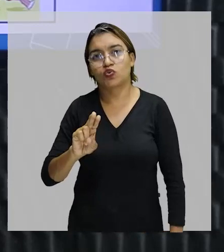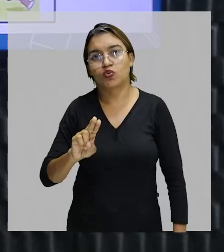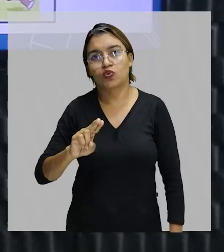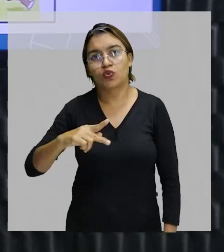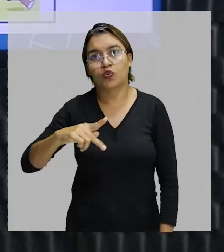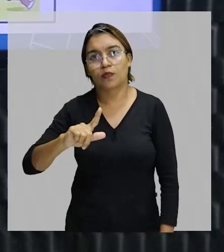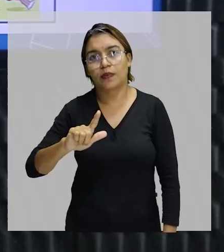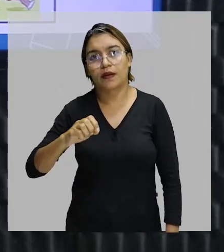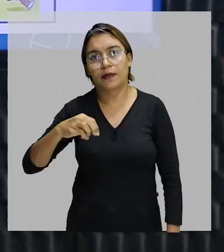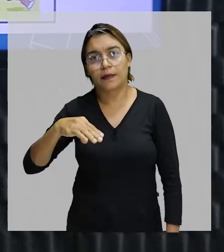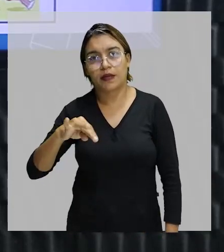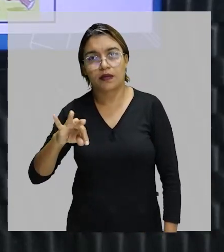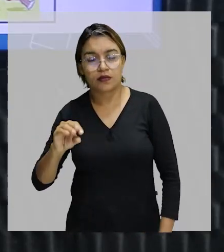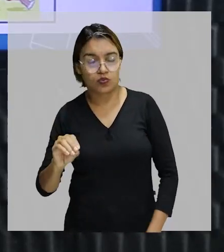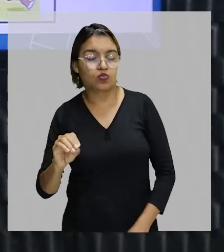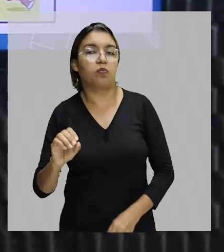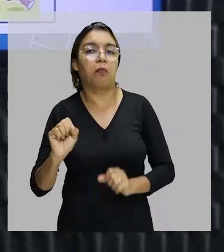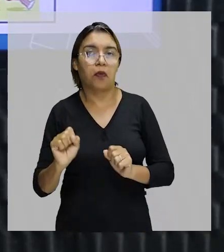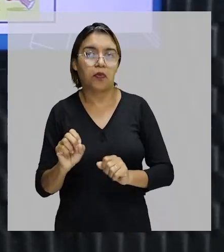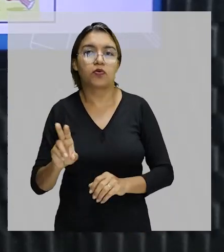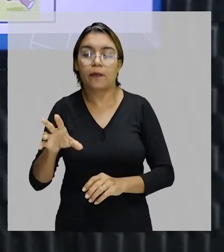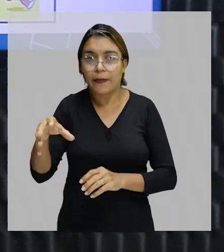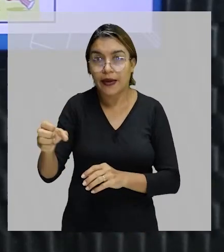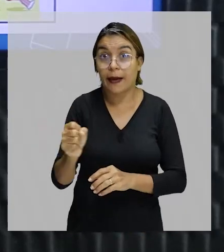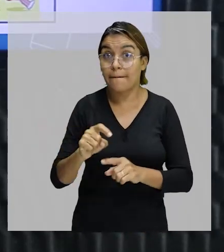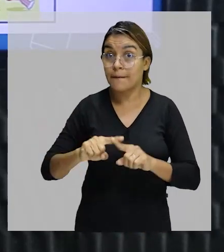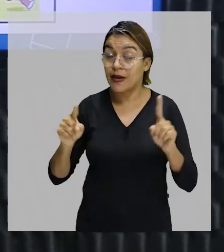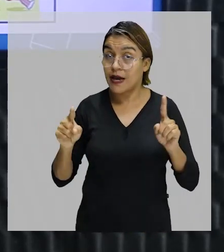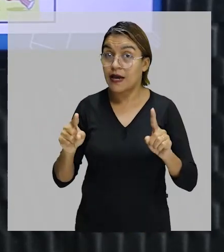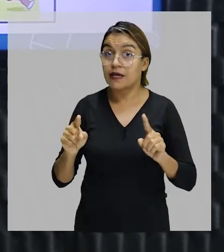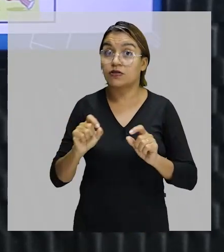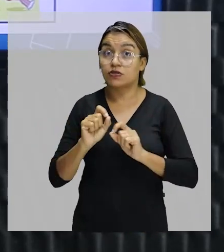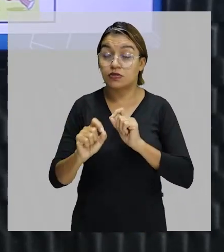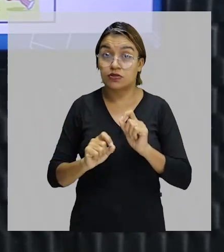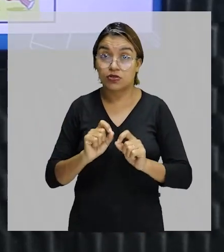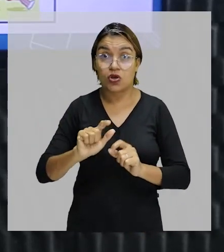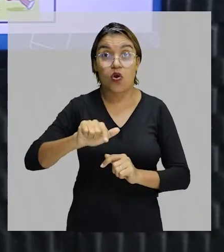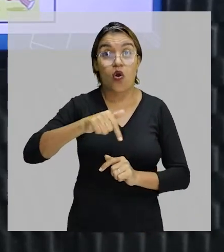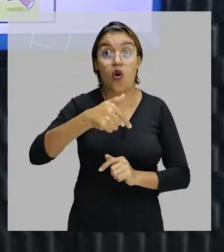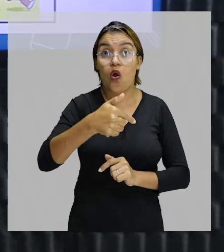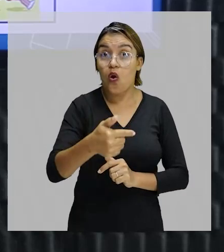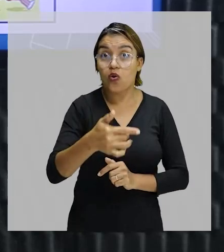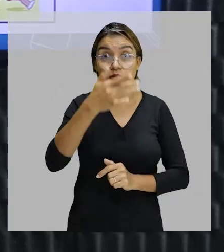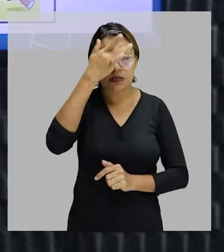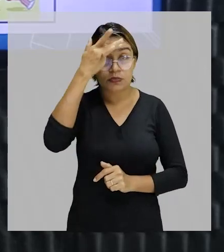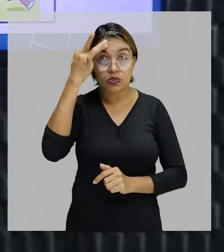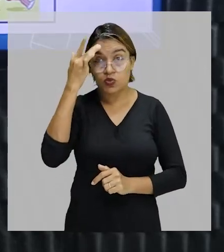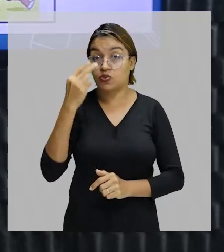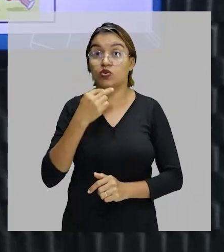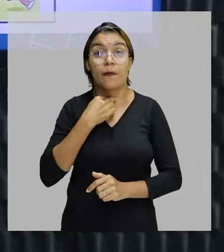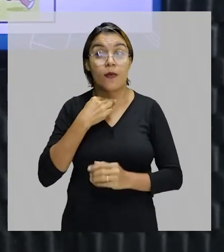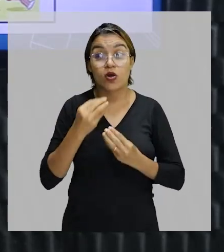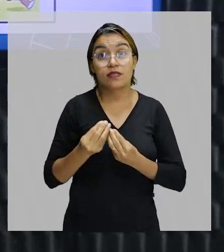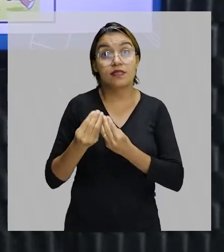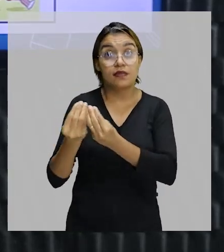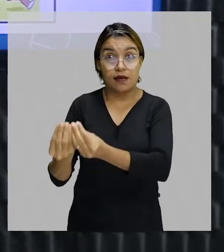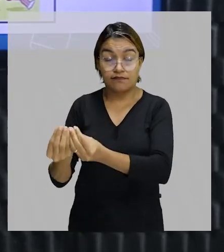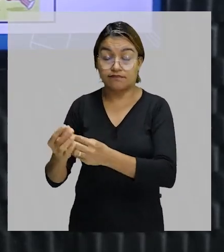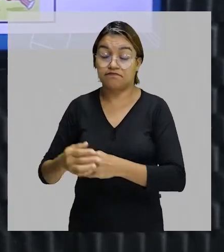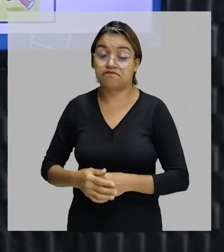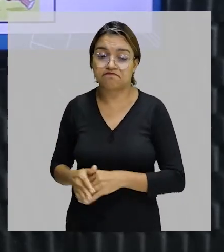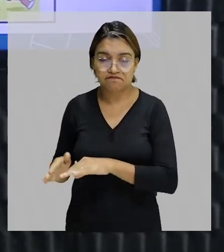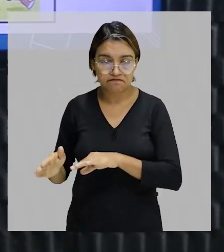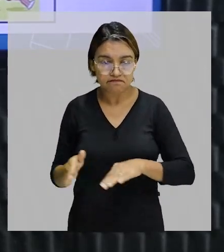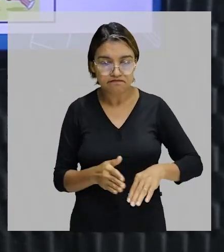nome, nesses pontos. Ele não deve receber nada da mão de terceiros. Vamos entrar agora nas provas